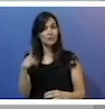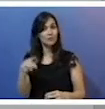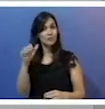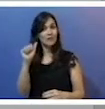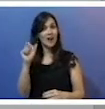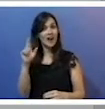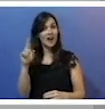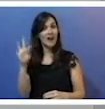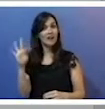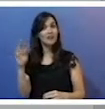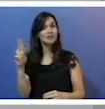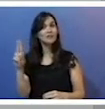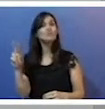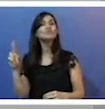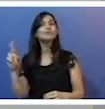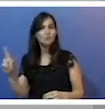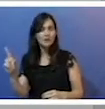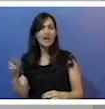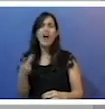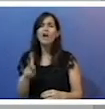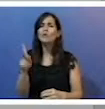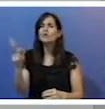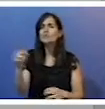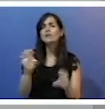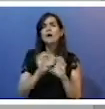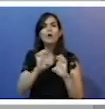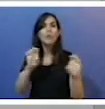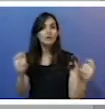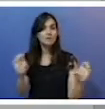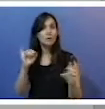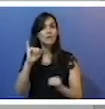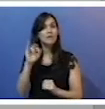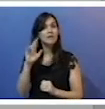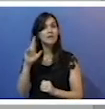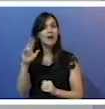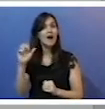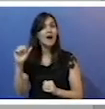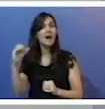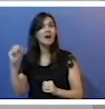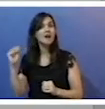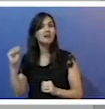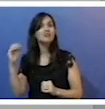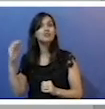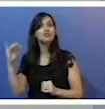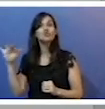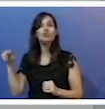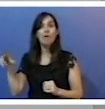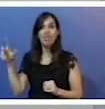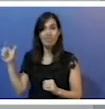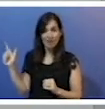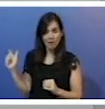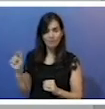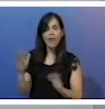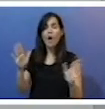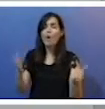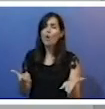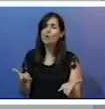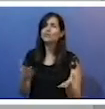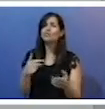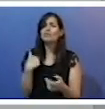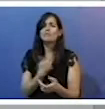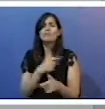Arthur é a continuação do de equações irracionais ou focar mais uma aula de exercícios